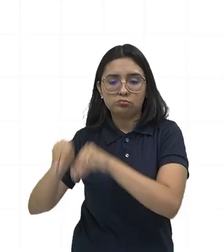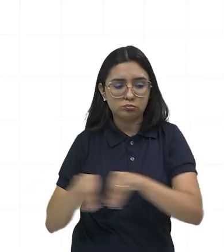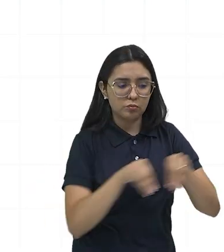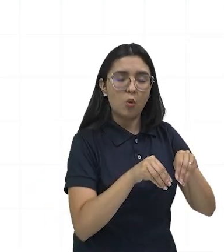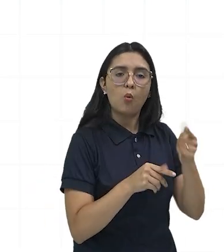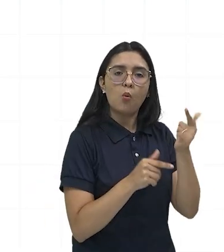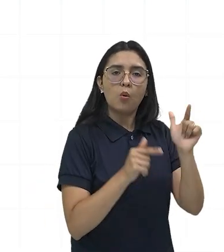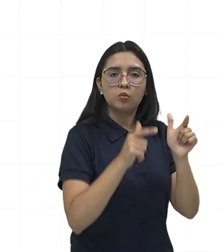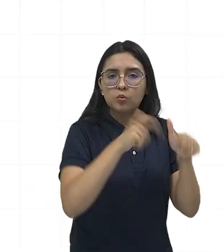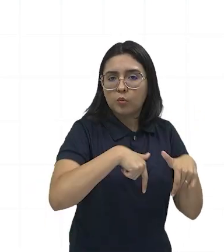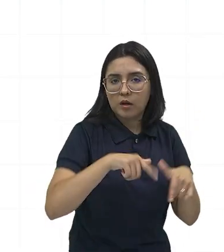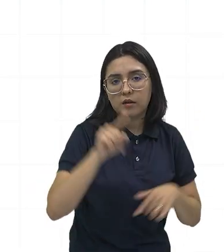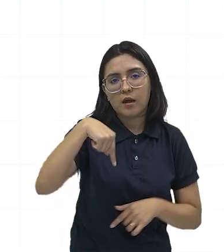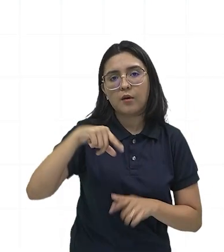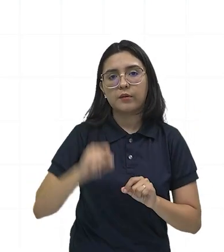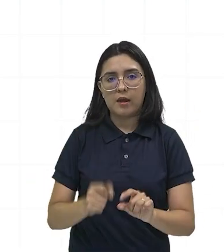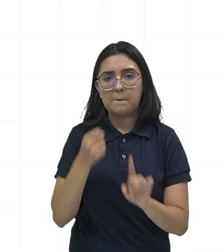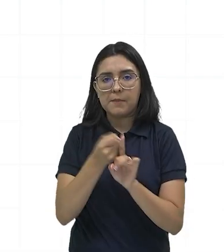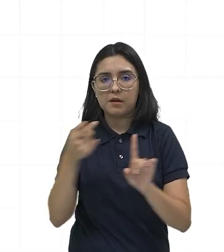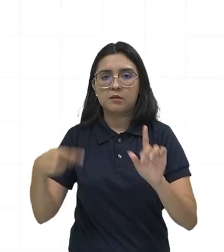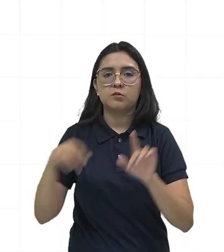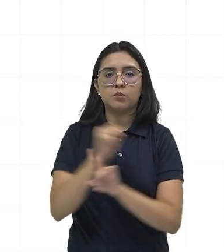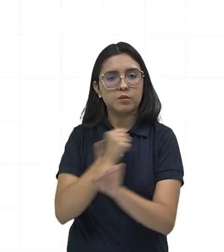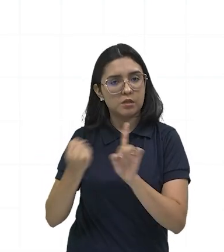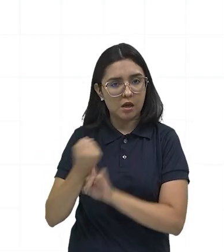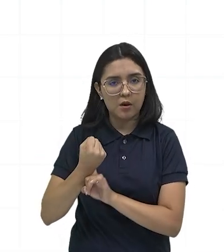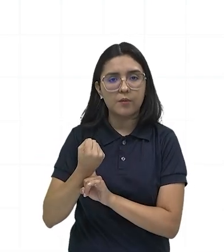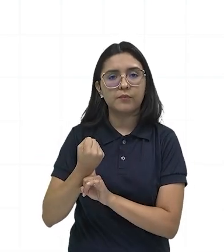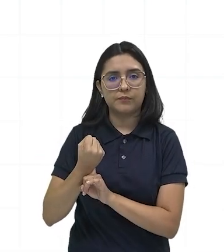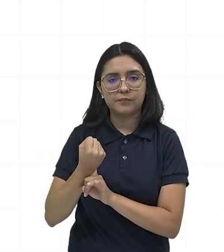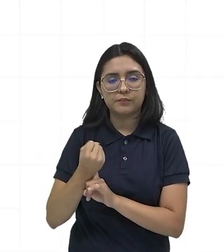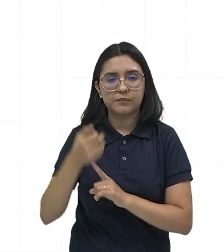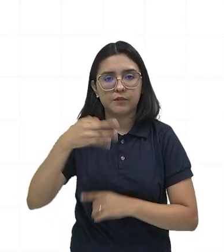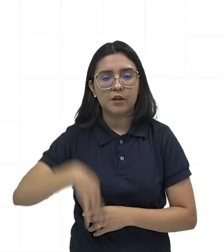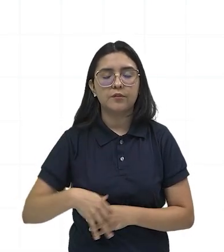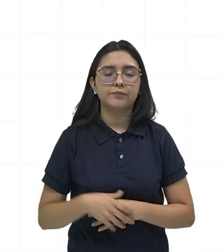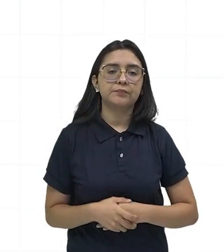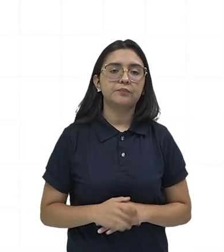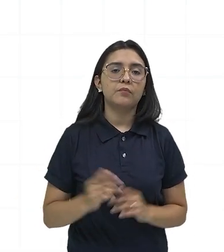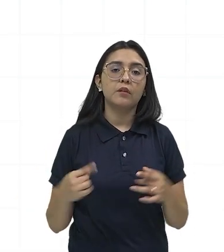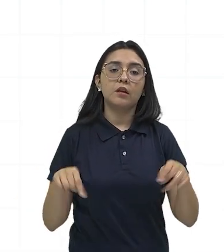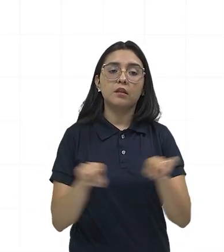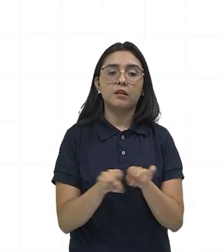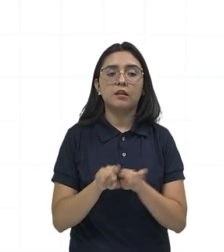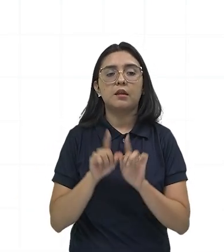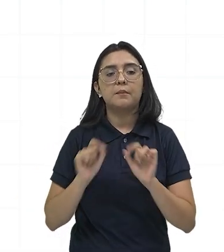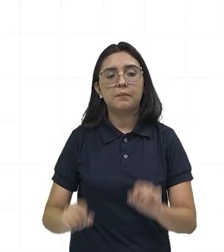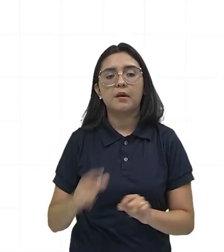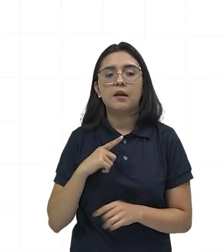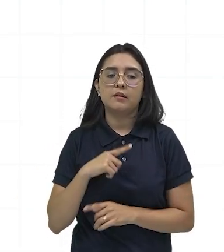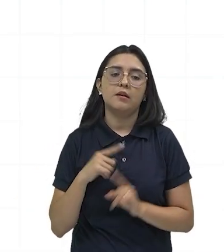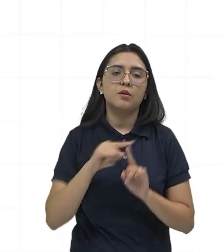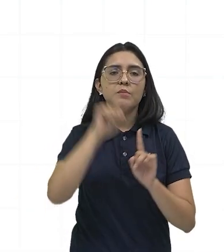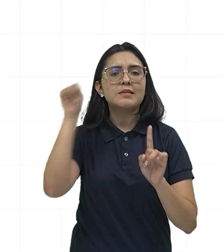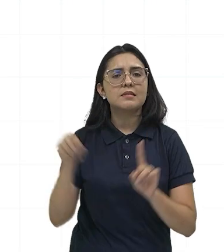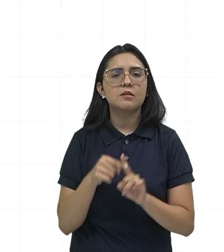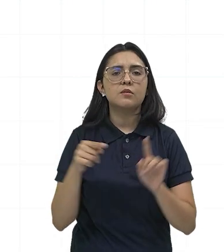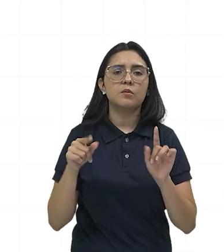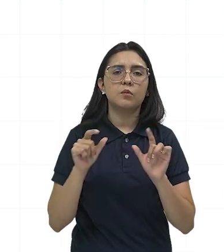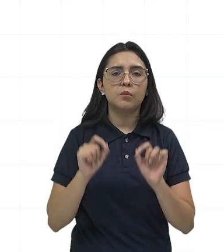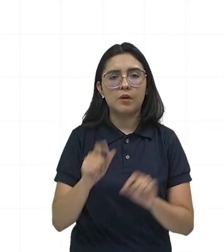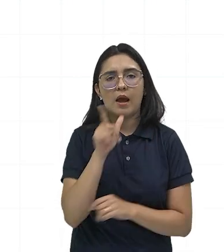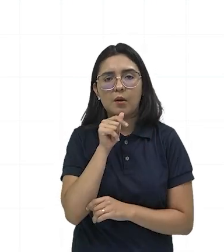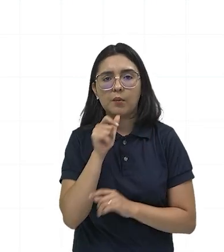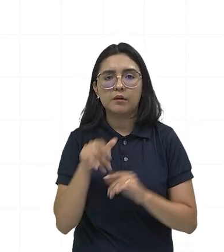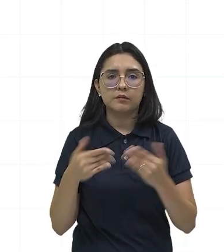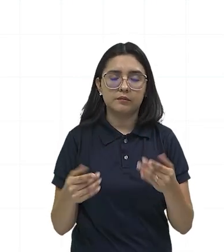isso está envolvido com impactos sociais, certo? E ciclo hidrológico vai ser